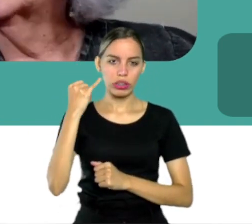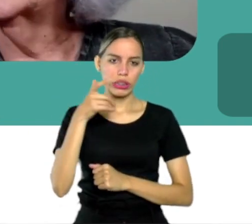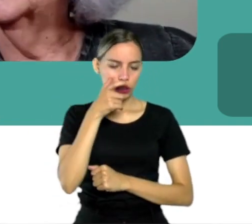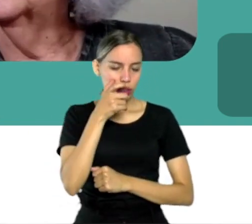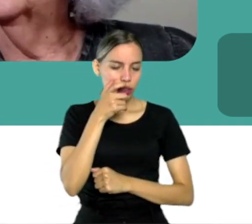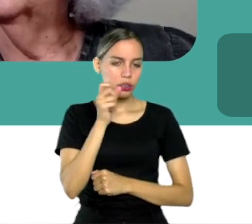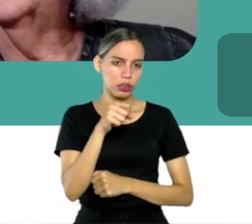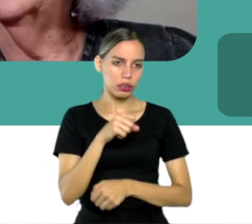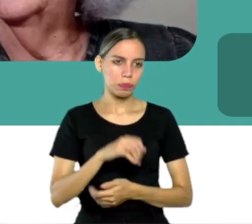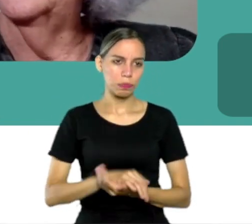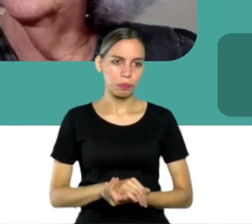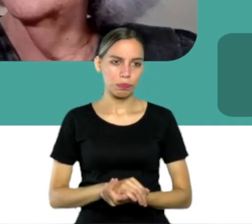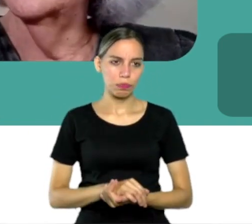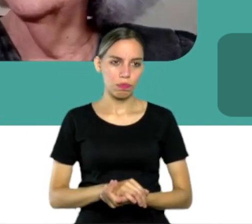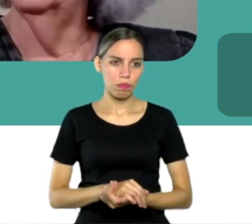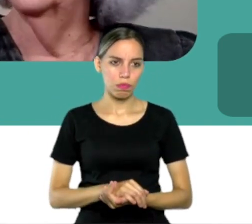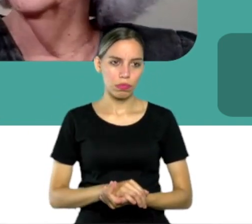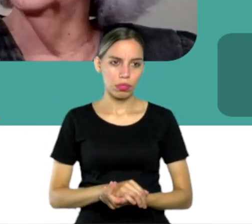que são